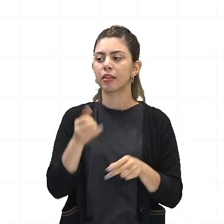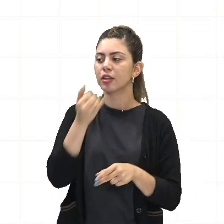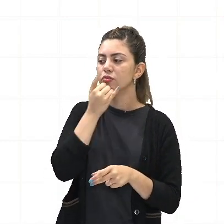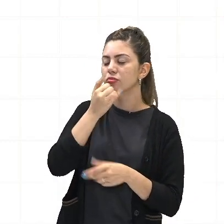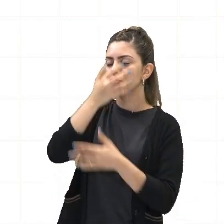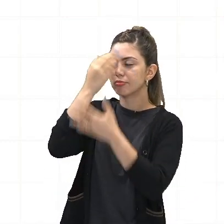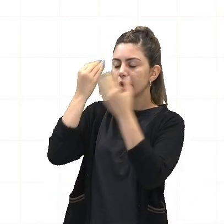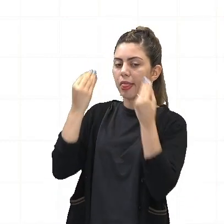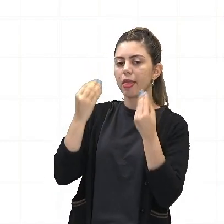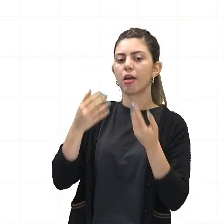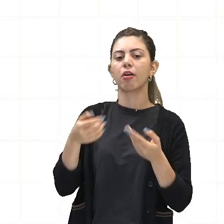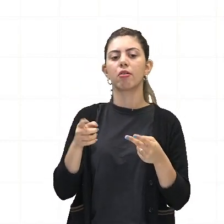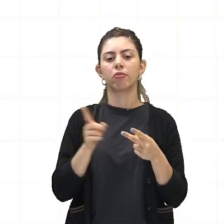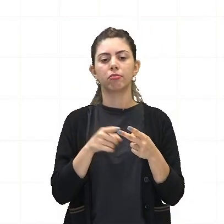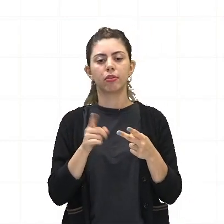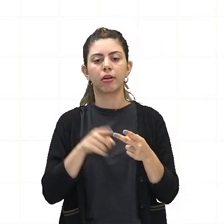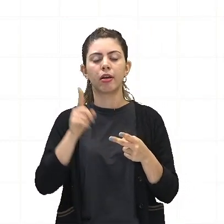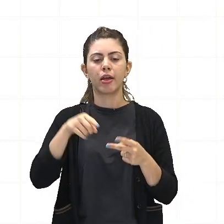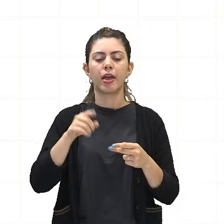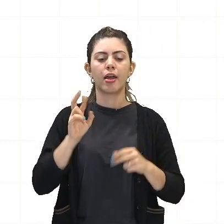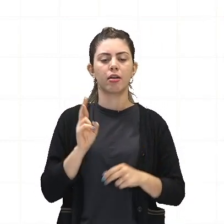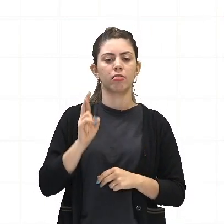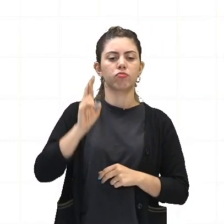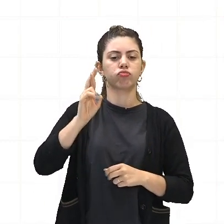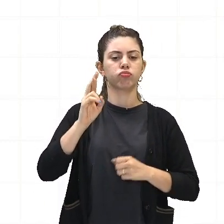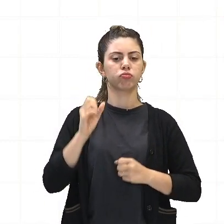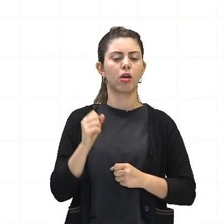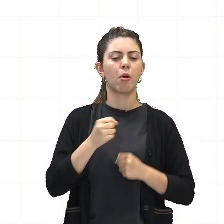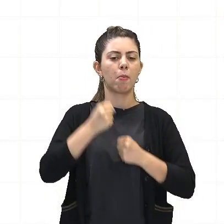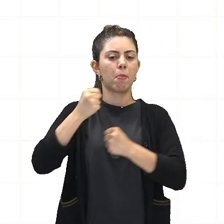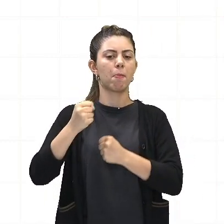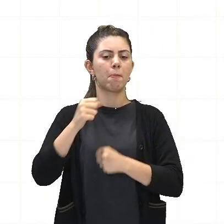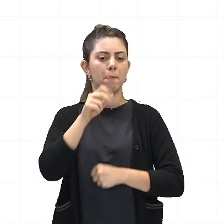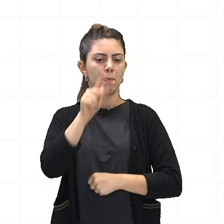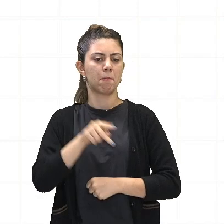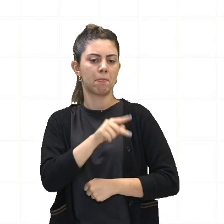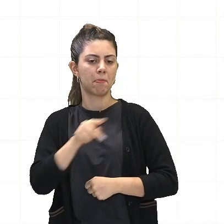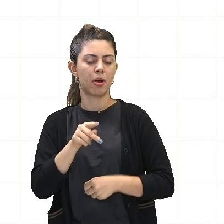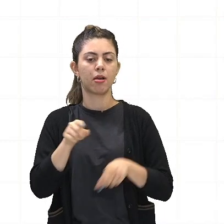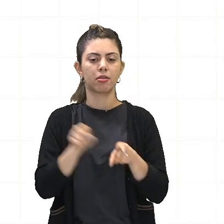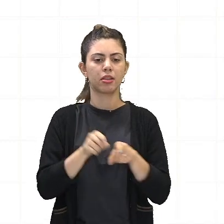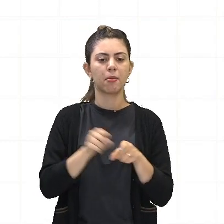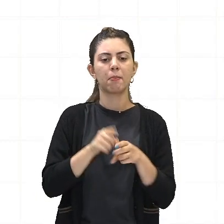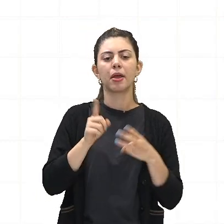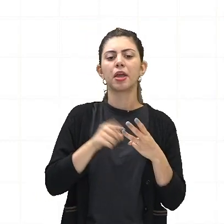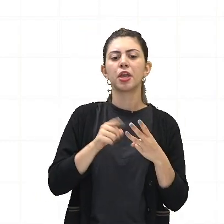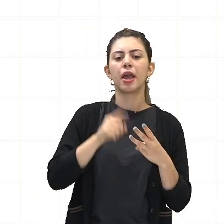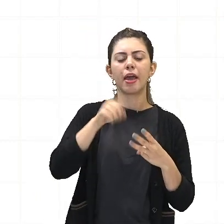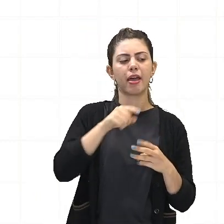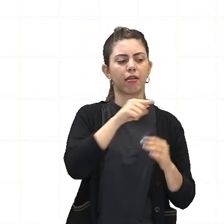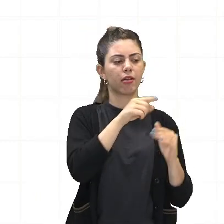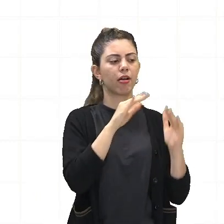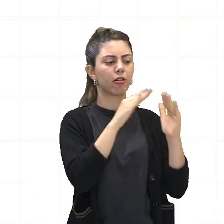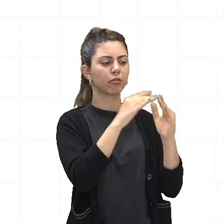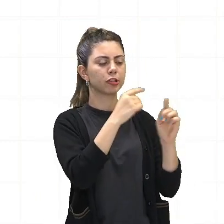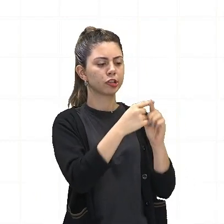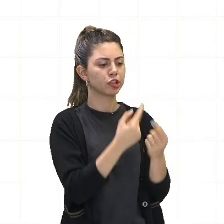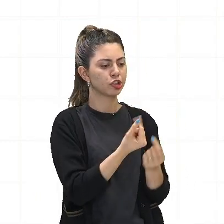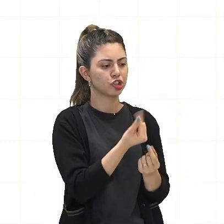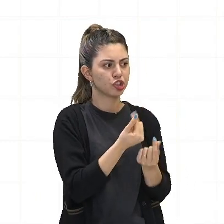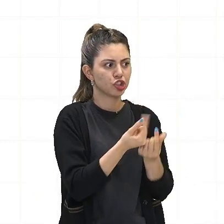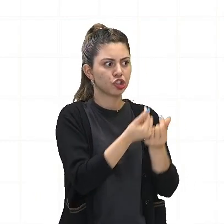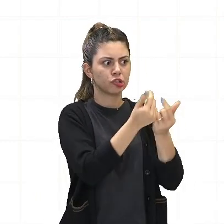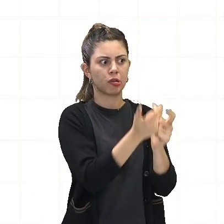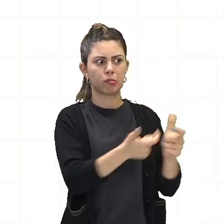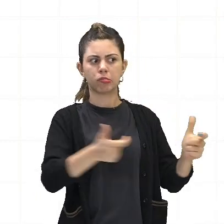reformadores. Temos aqui John Wycliffe. Lá no século XIV, ele era um teólogo e filósofo